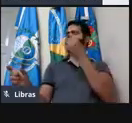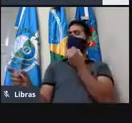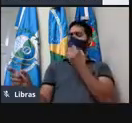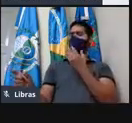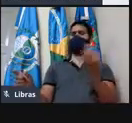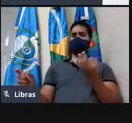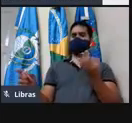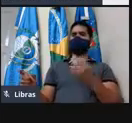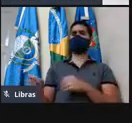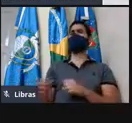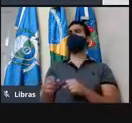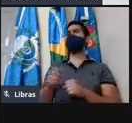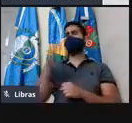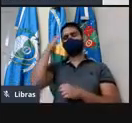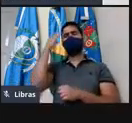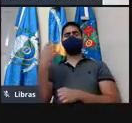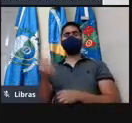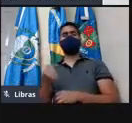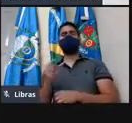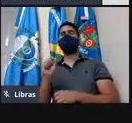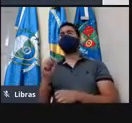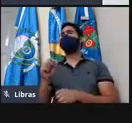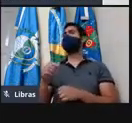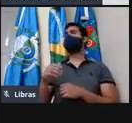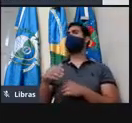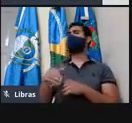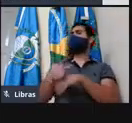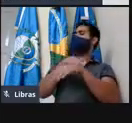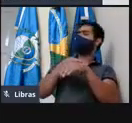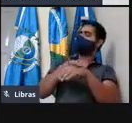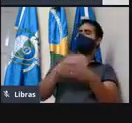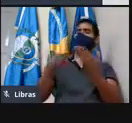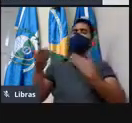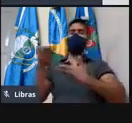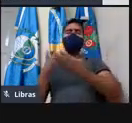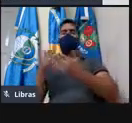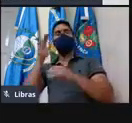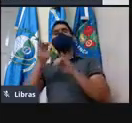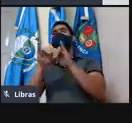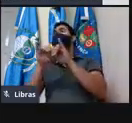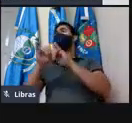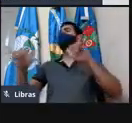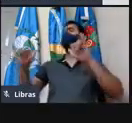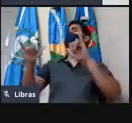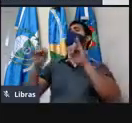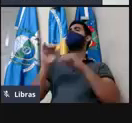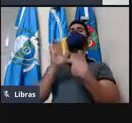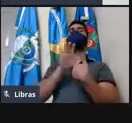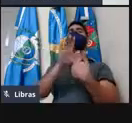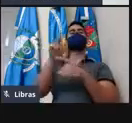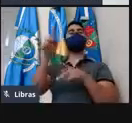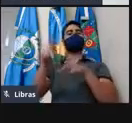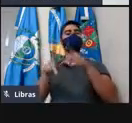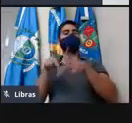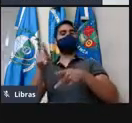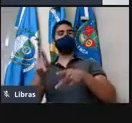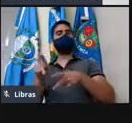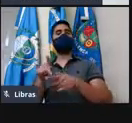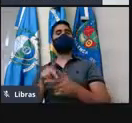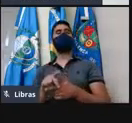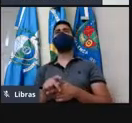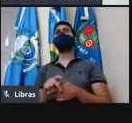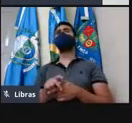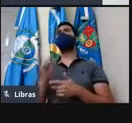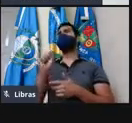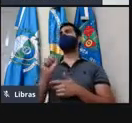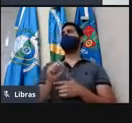série. E o nosso intuito é sempre um bate-papo, informação para mostrar para as pessoas, mostrar para a população que o